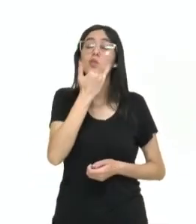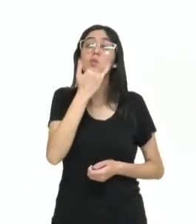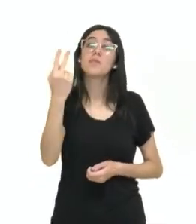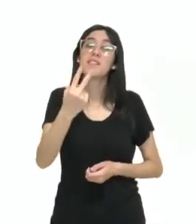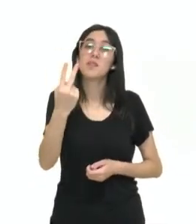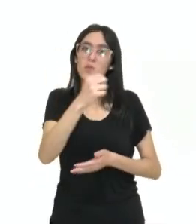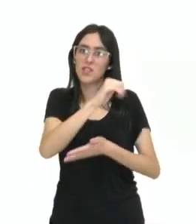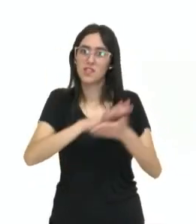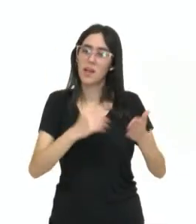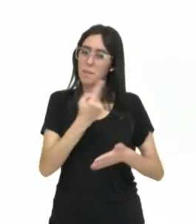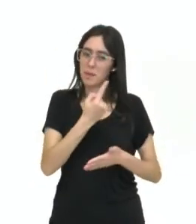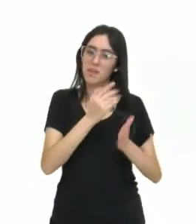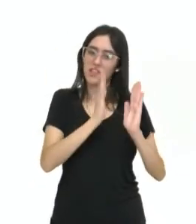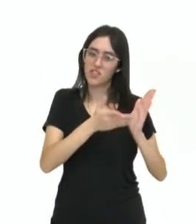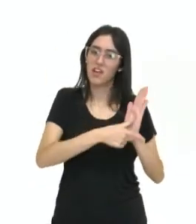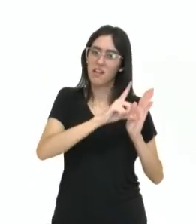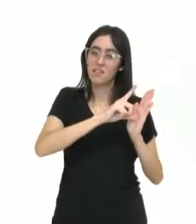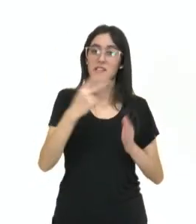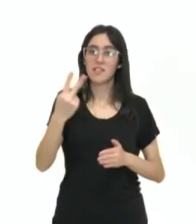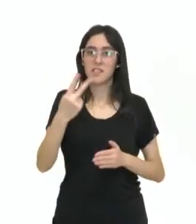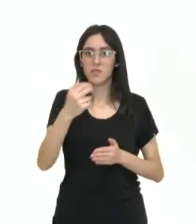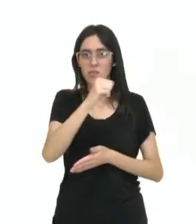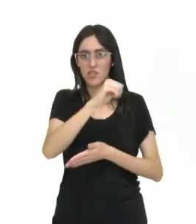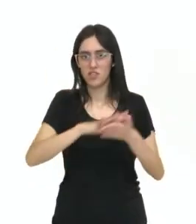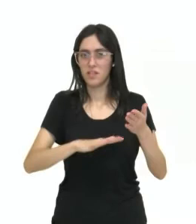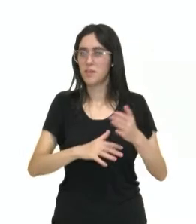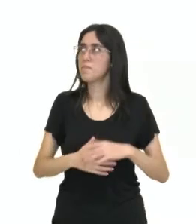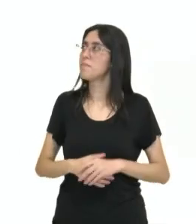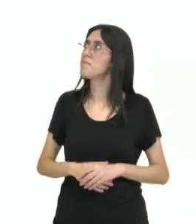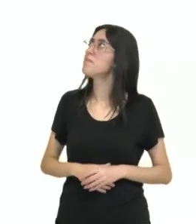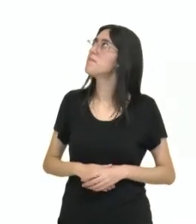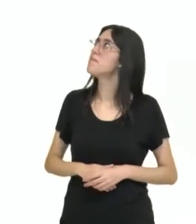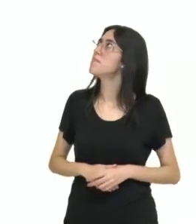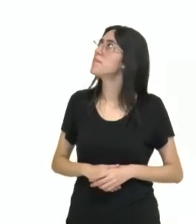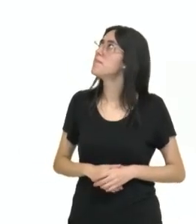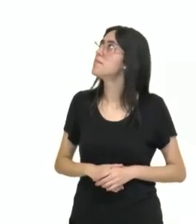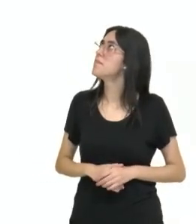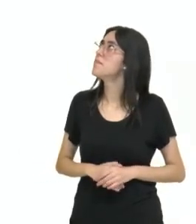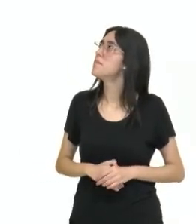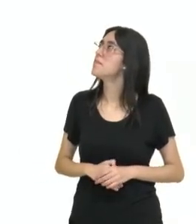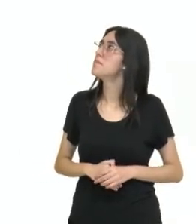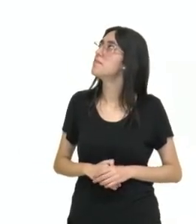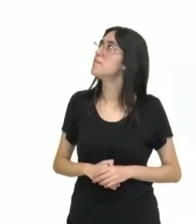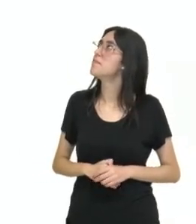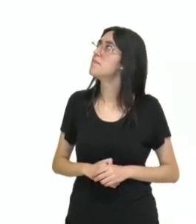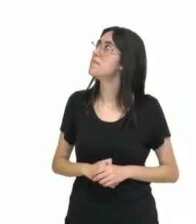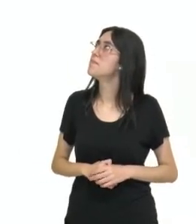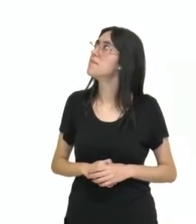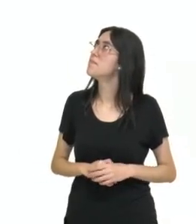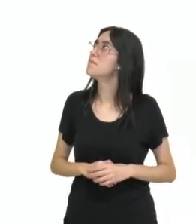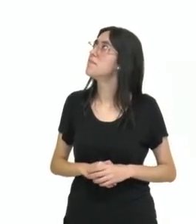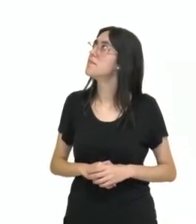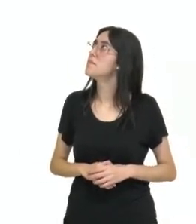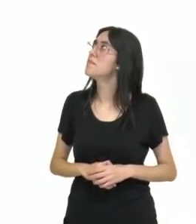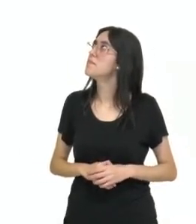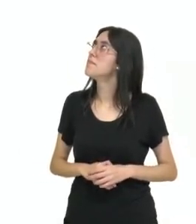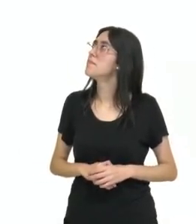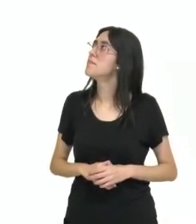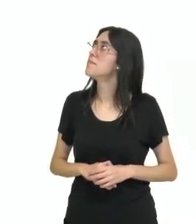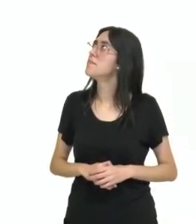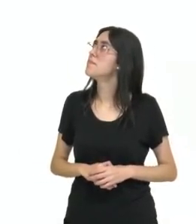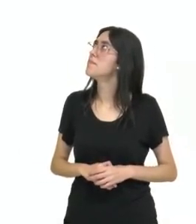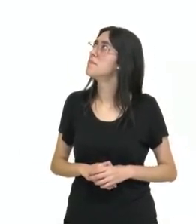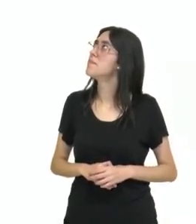segunda, tá bom? O texto presenta como os espanhóis são vistos em diferentes países. Observe